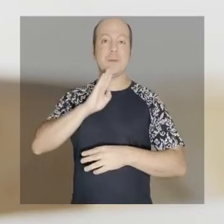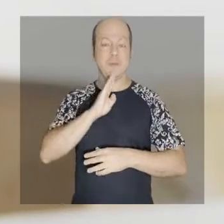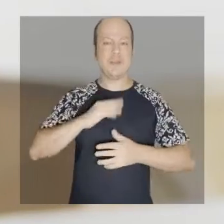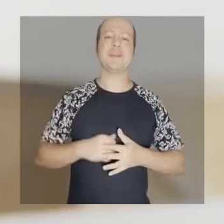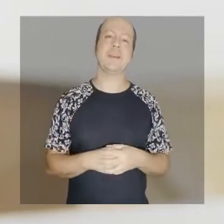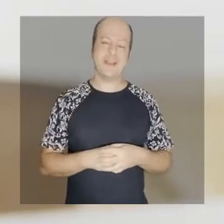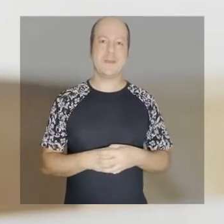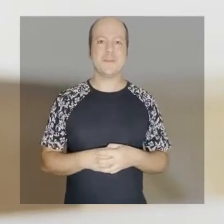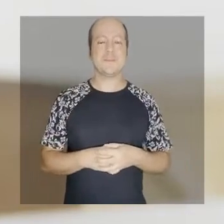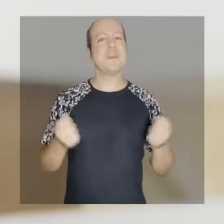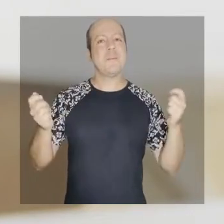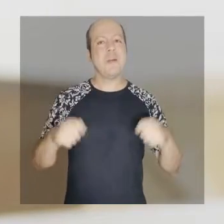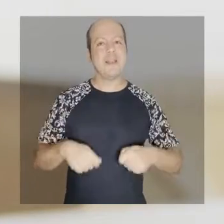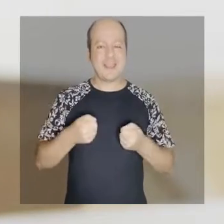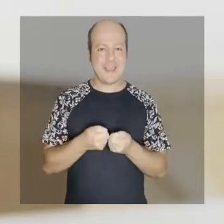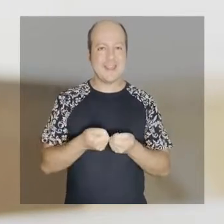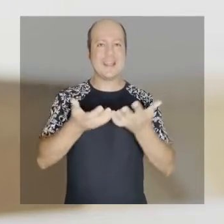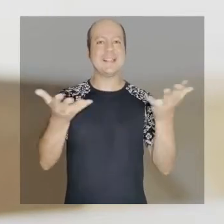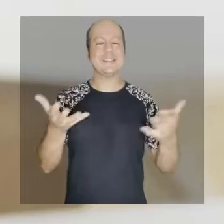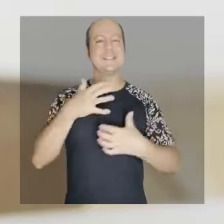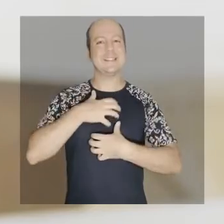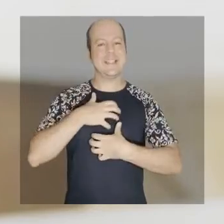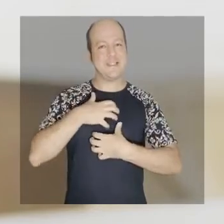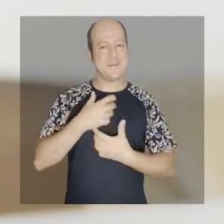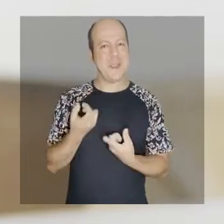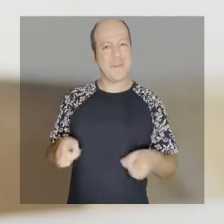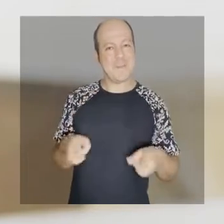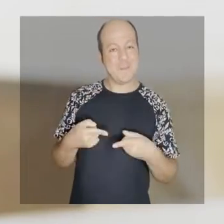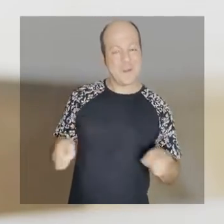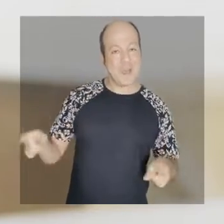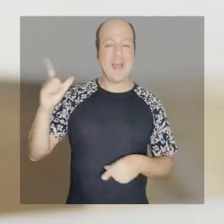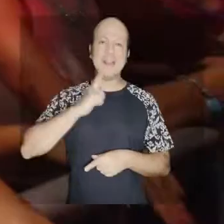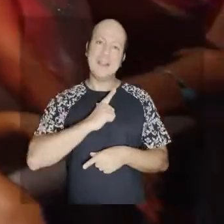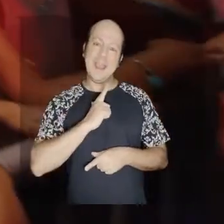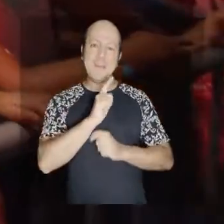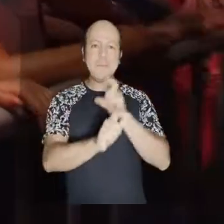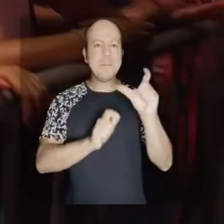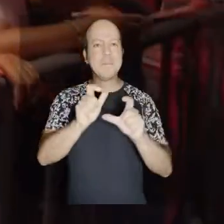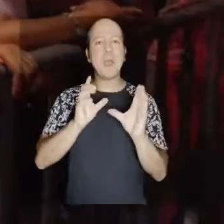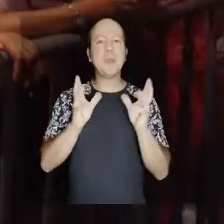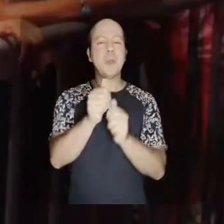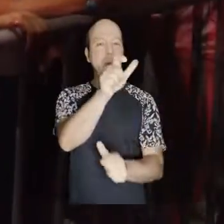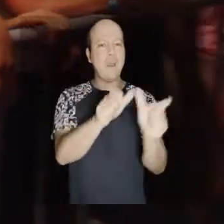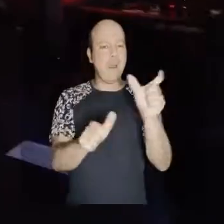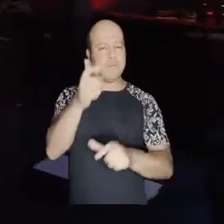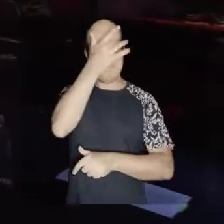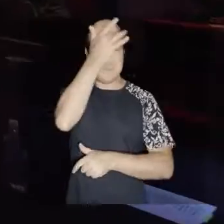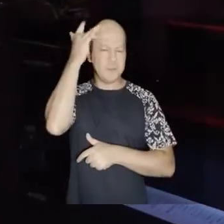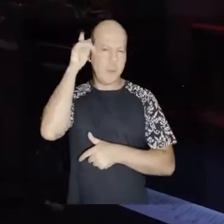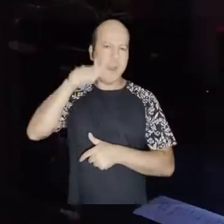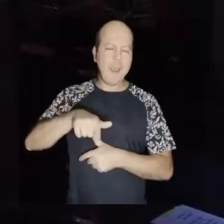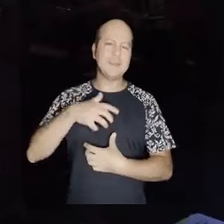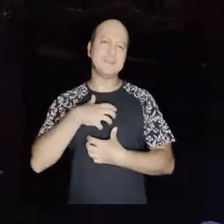podendo estar trazendo esse sentimento, a música que a gente tem para falar, para todas as pessoas. Eu acho que é